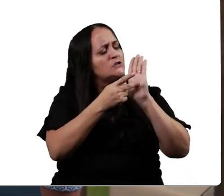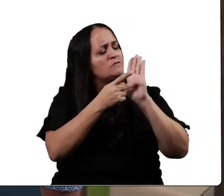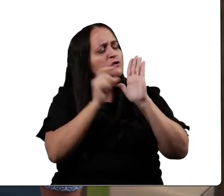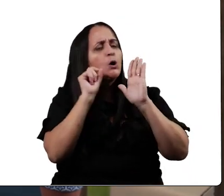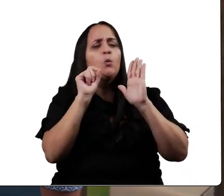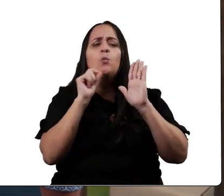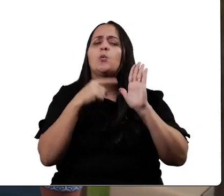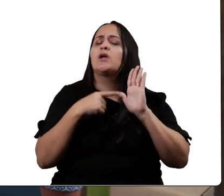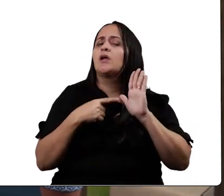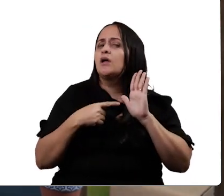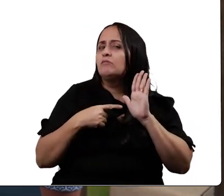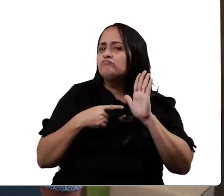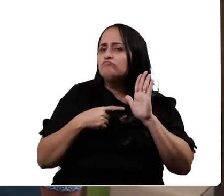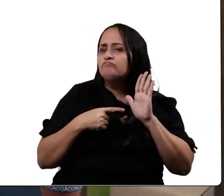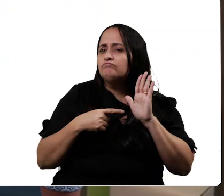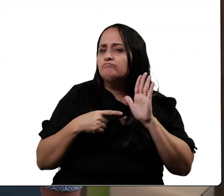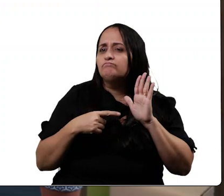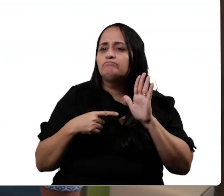português,